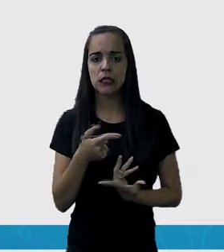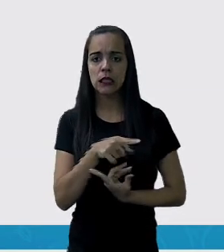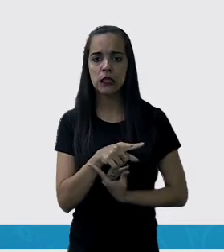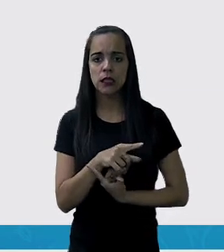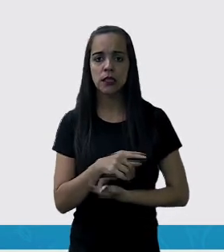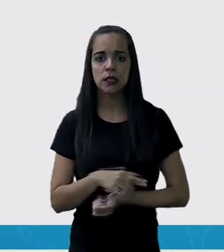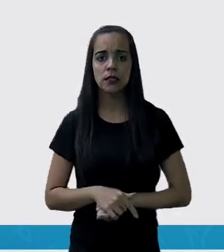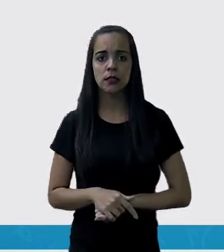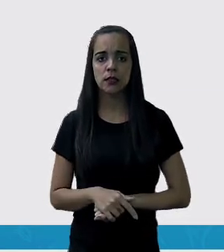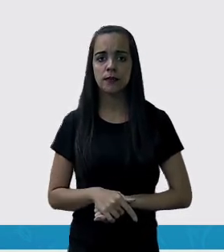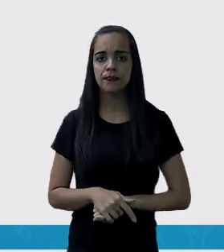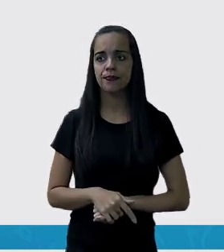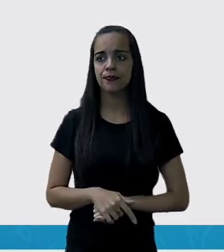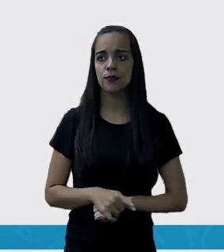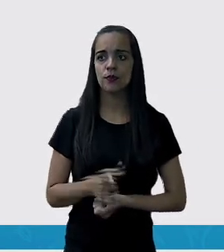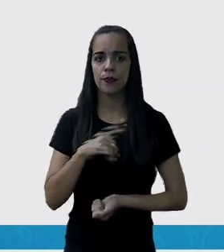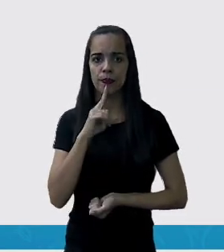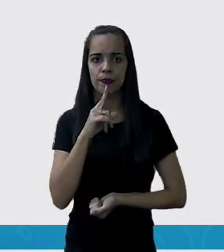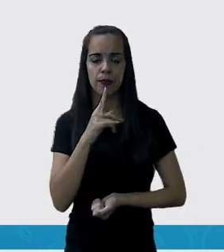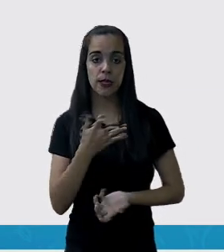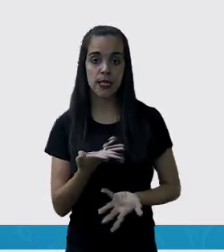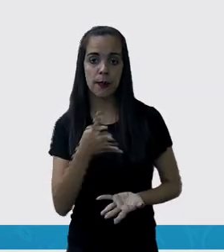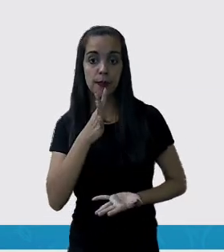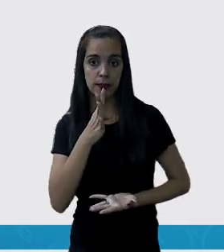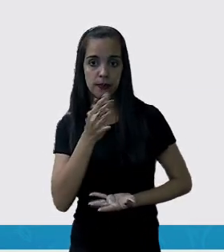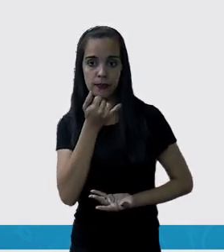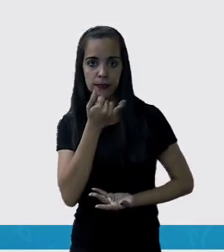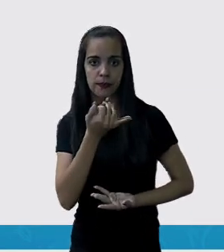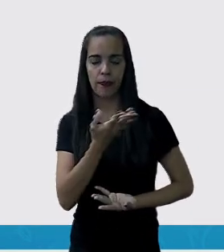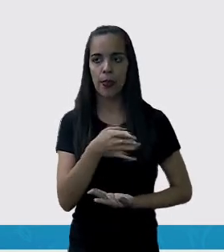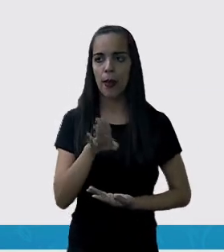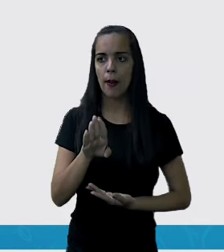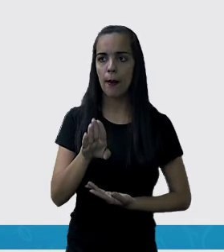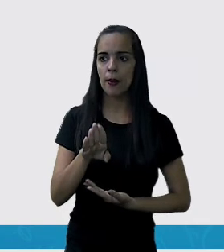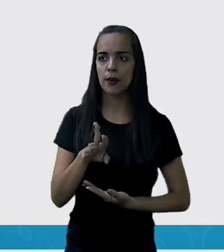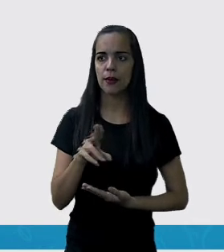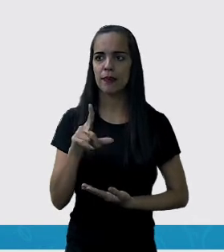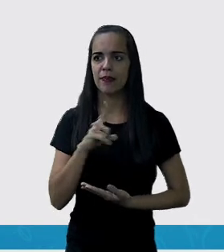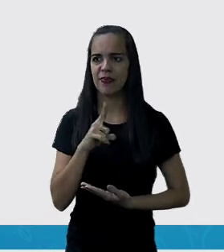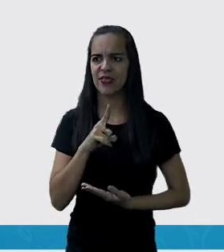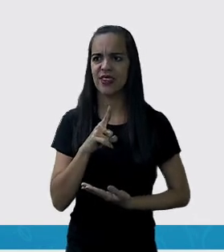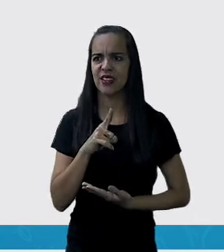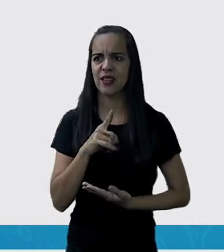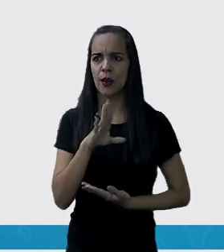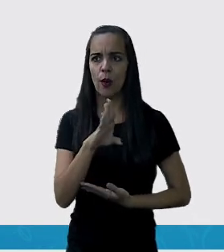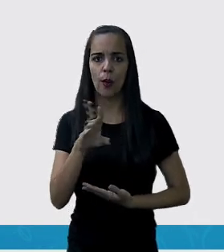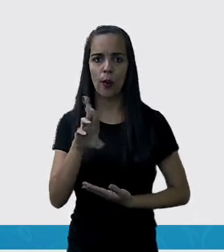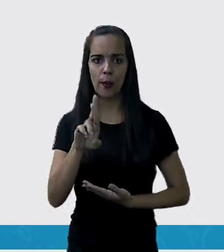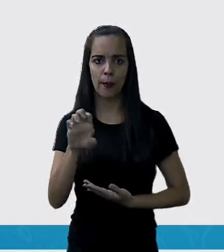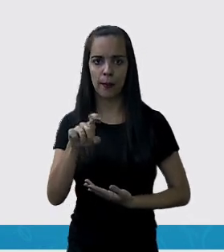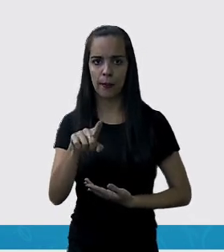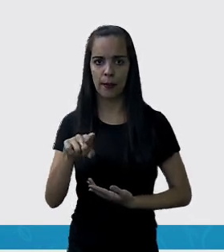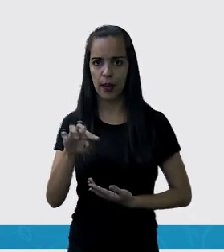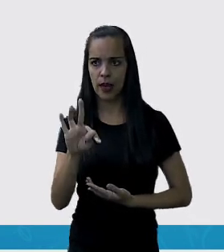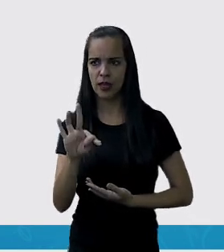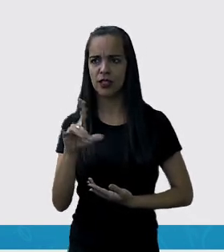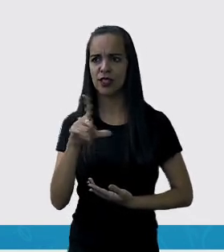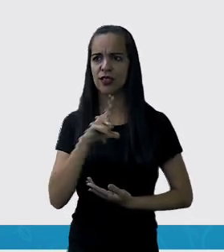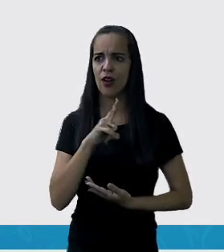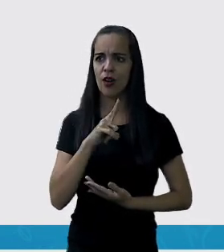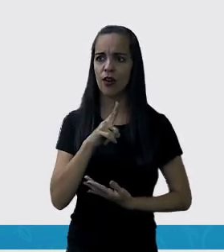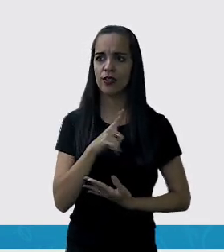falência. E o Brexit, o discurso do Brexit, da separação,